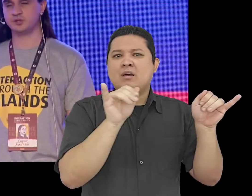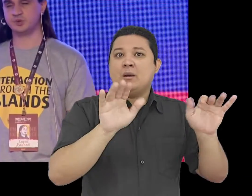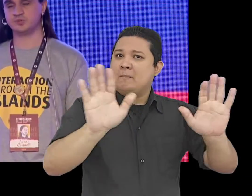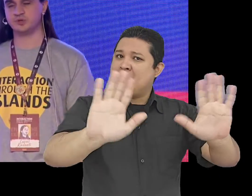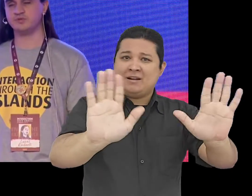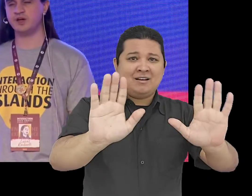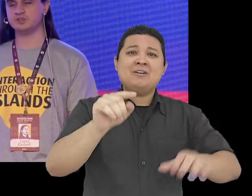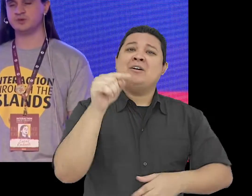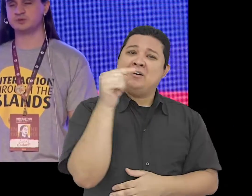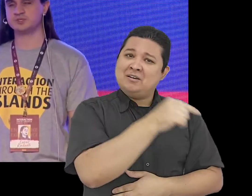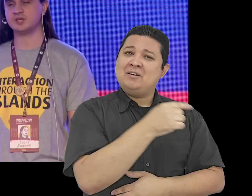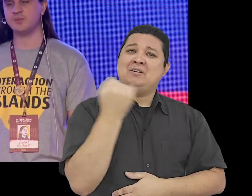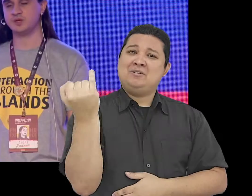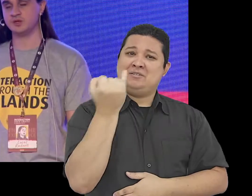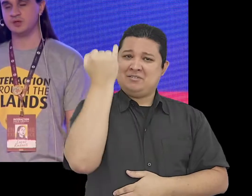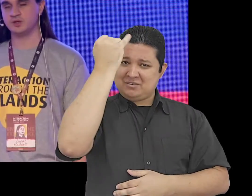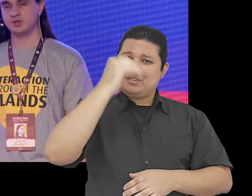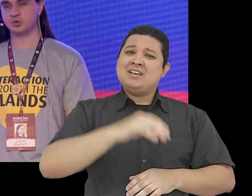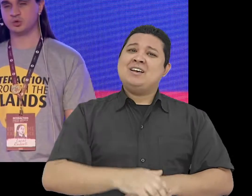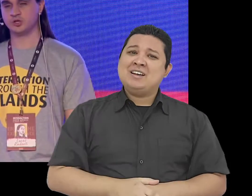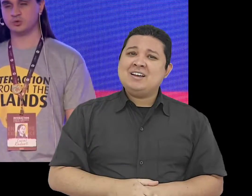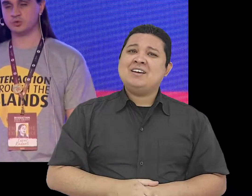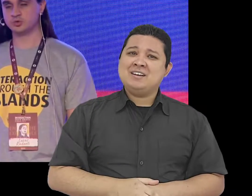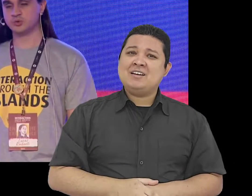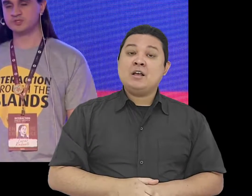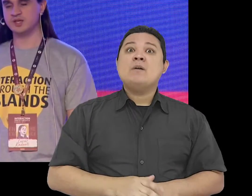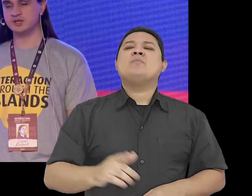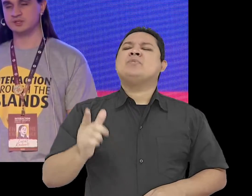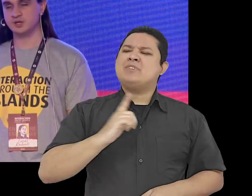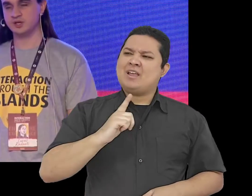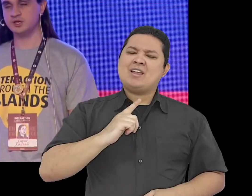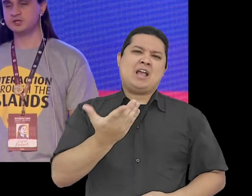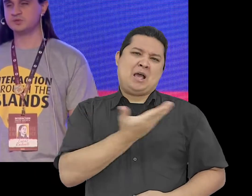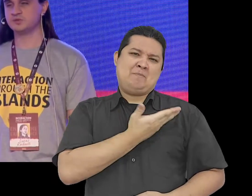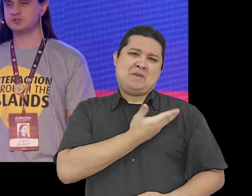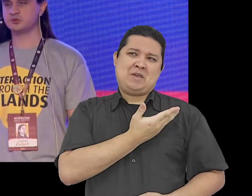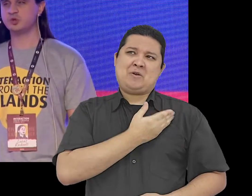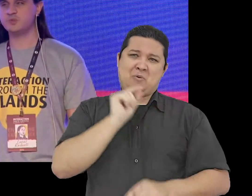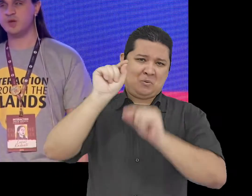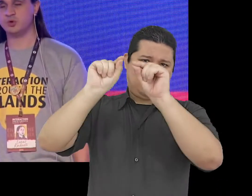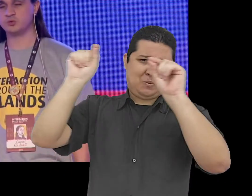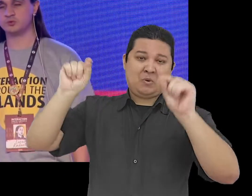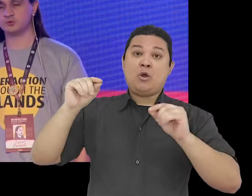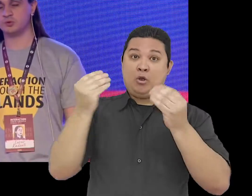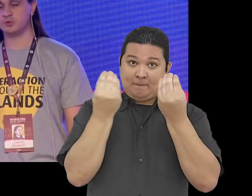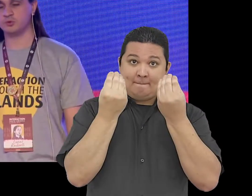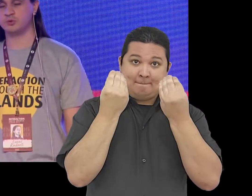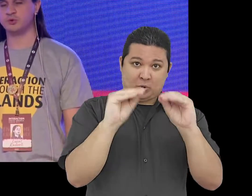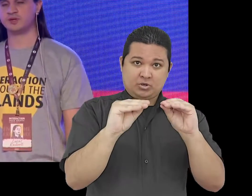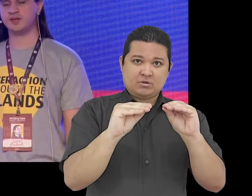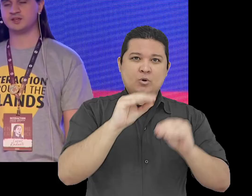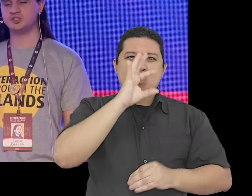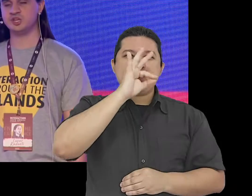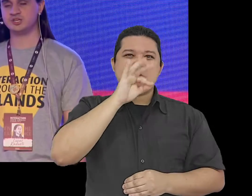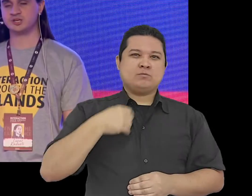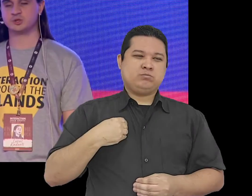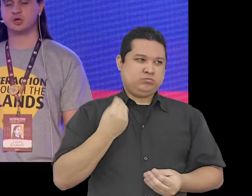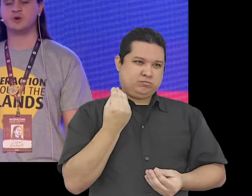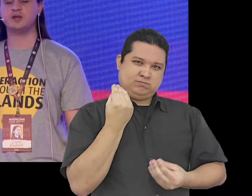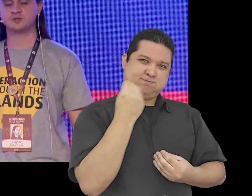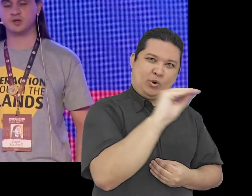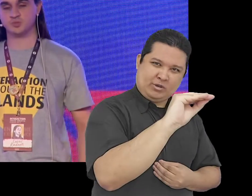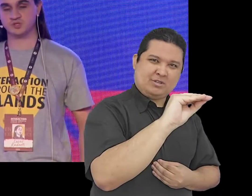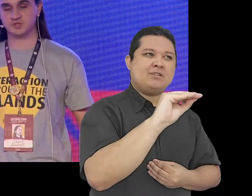que ele teve. Então, por exemplo, eu tenho vários amigos que sabem que eu estou lendo os tweets deles, e eles, assim, todo meme ou qualquer tirinha